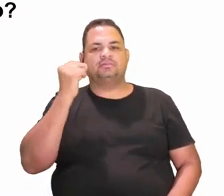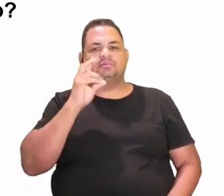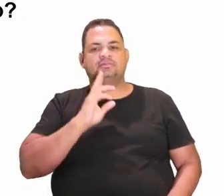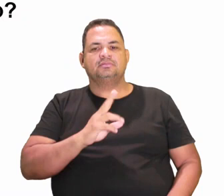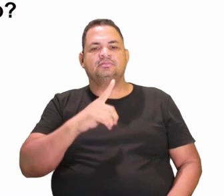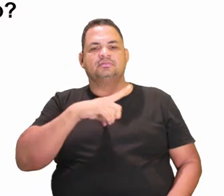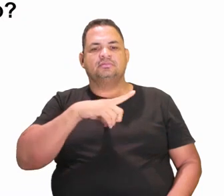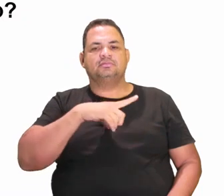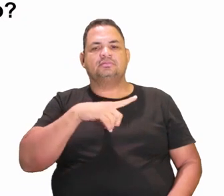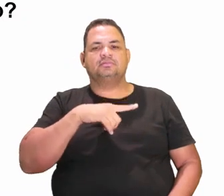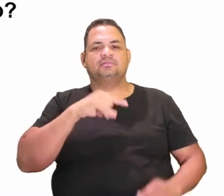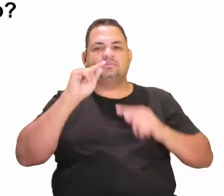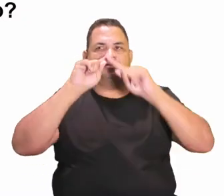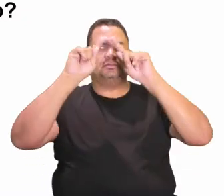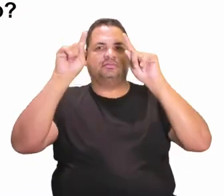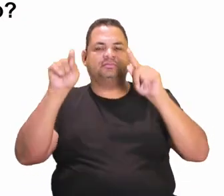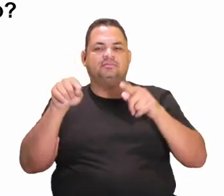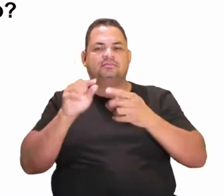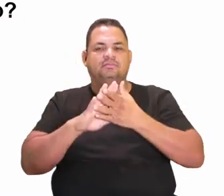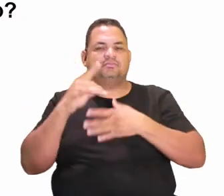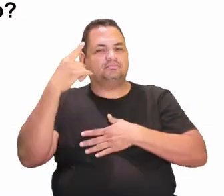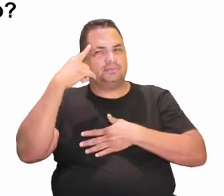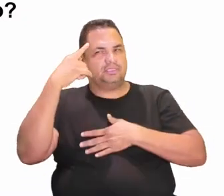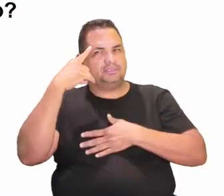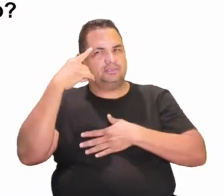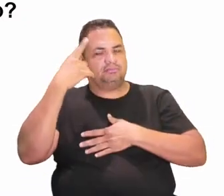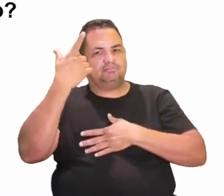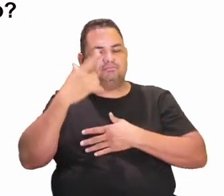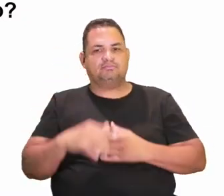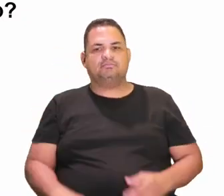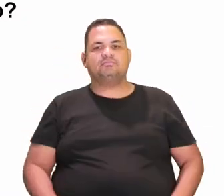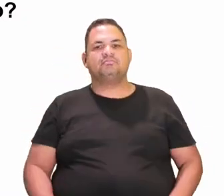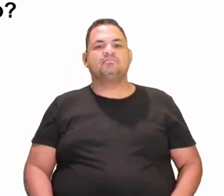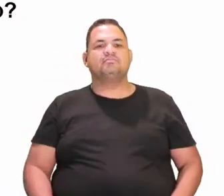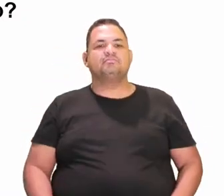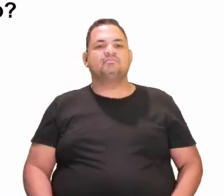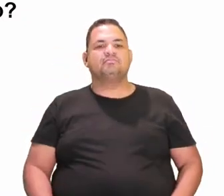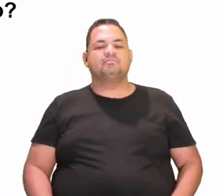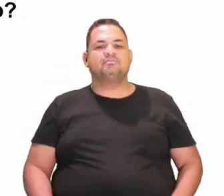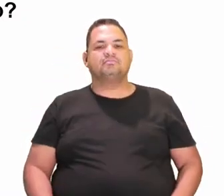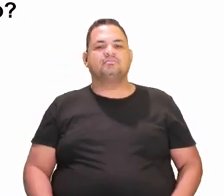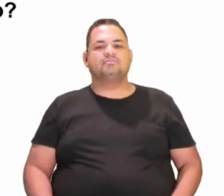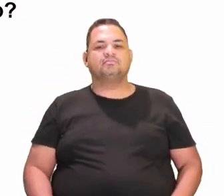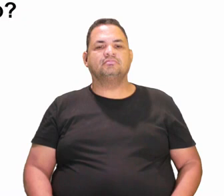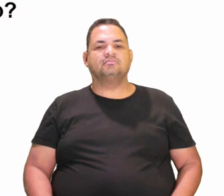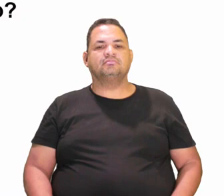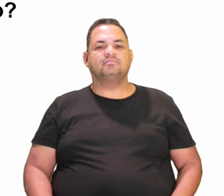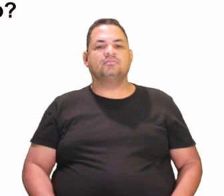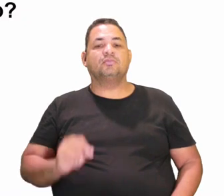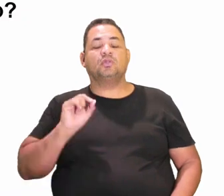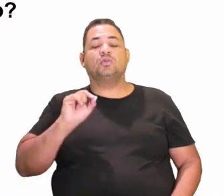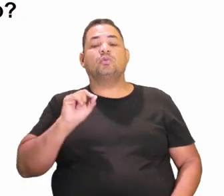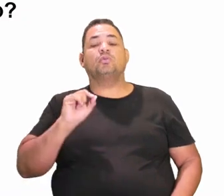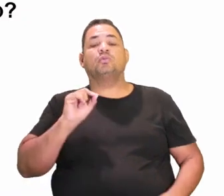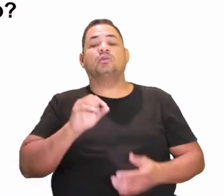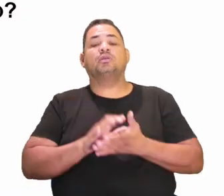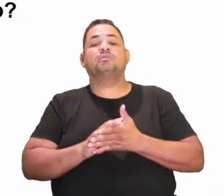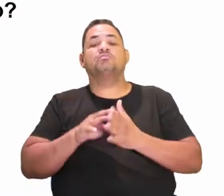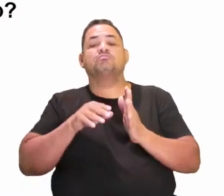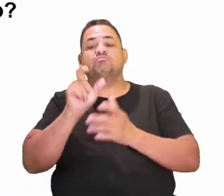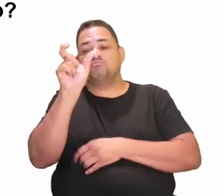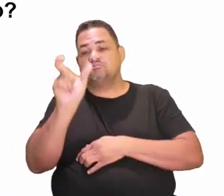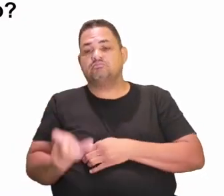sempre tem o quê? Uns balãozinhos indicando o pensamento dele. Então temos aqui a questão que diz o seguinte, o que os personagens estão